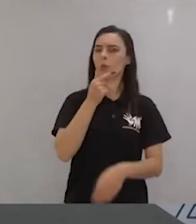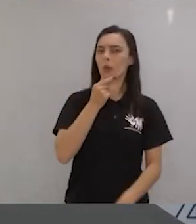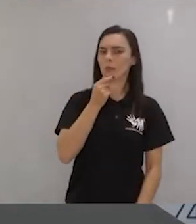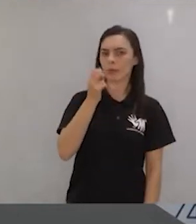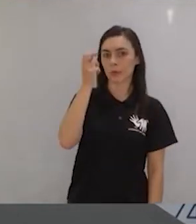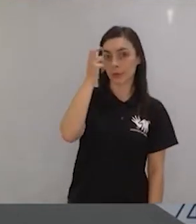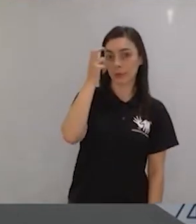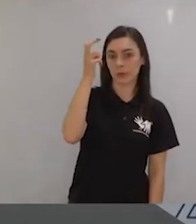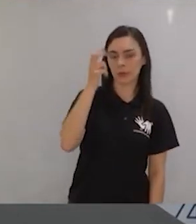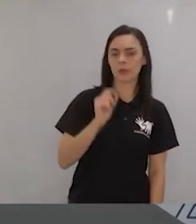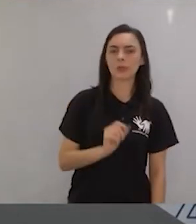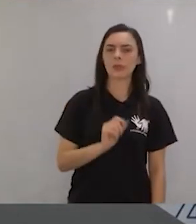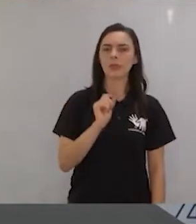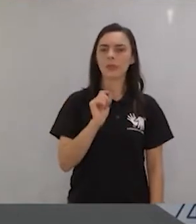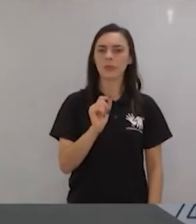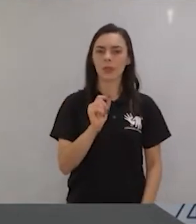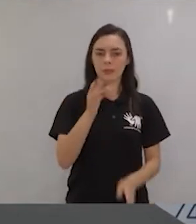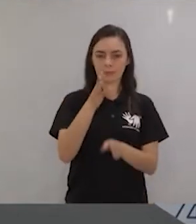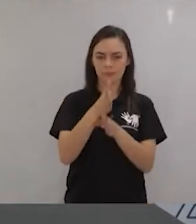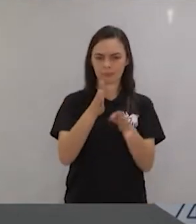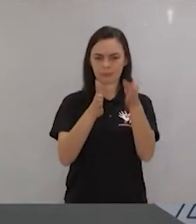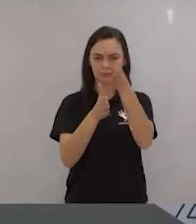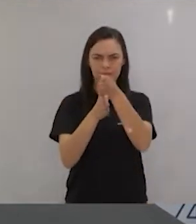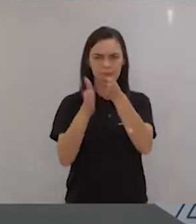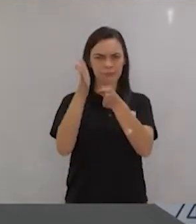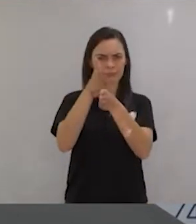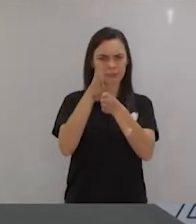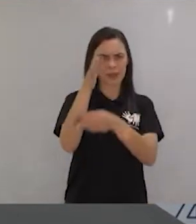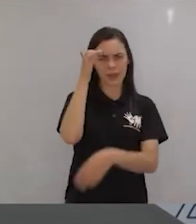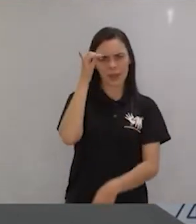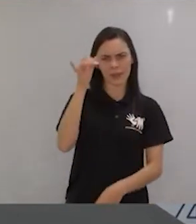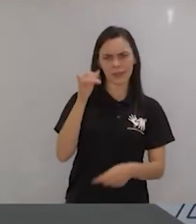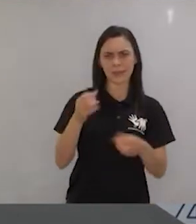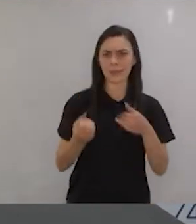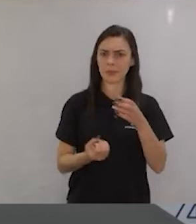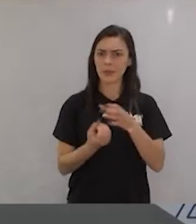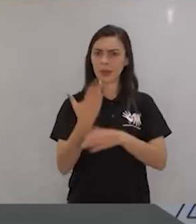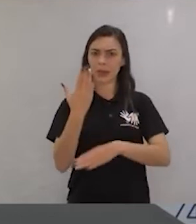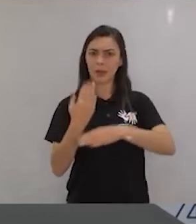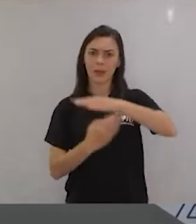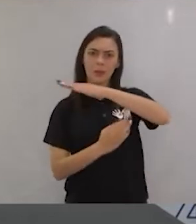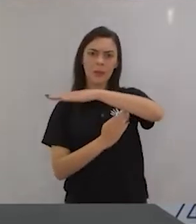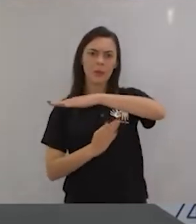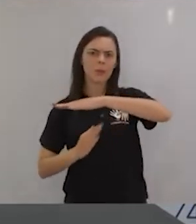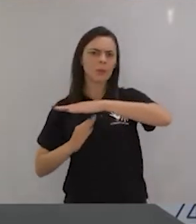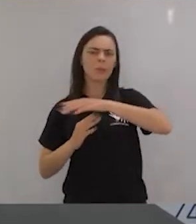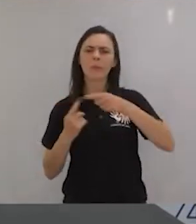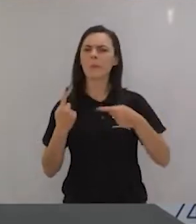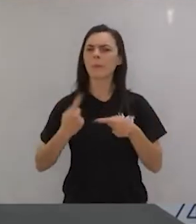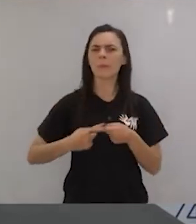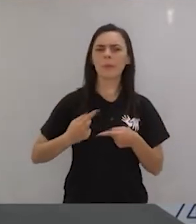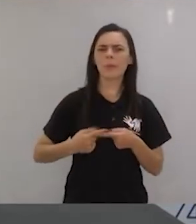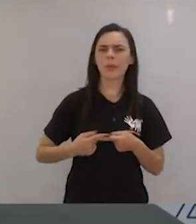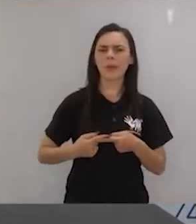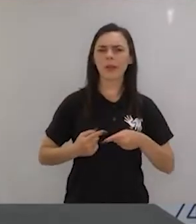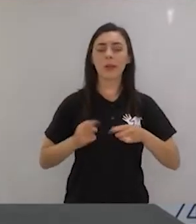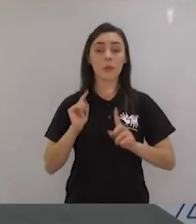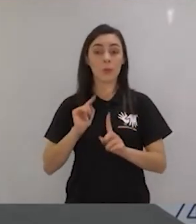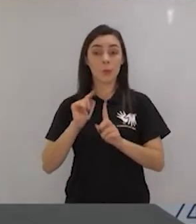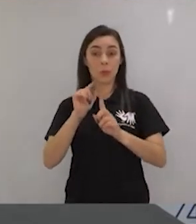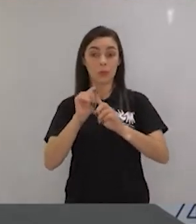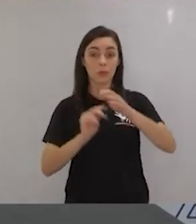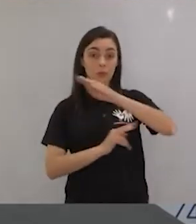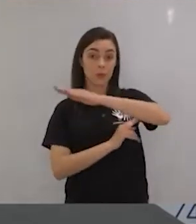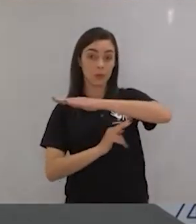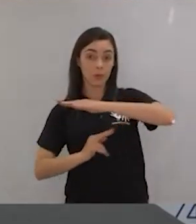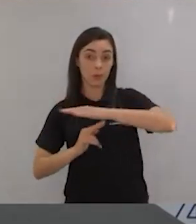bem inteligente. Ele falou que o importante não seria construir muros, e sim pontes. Por que pontes? Porque as pontes,